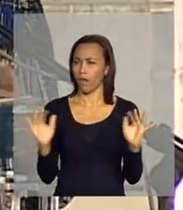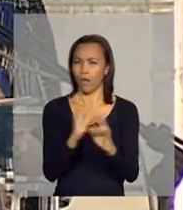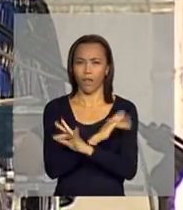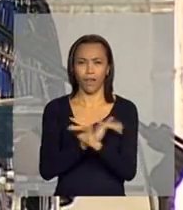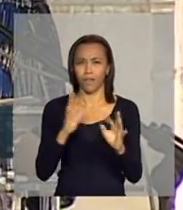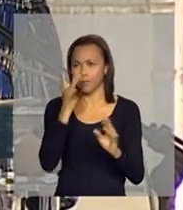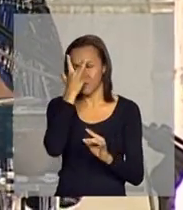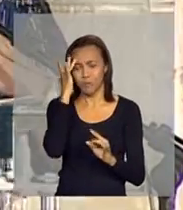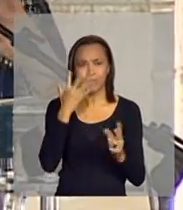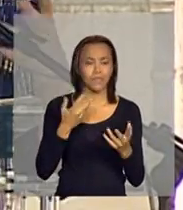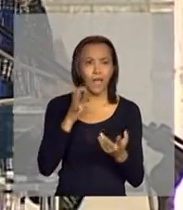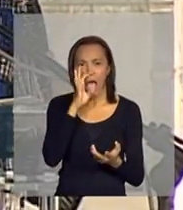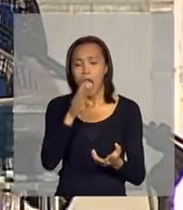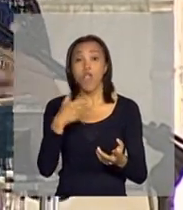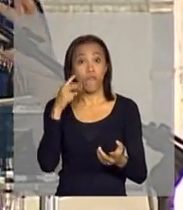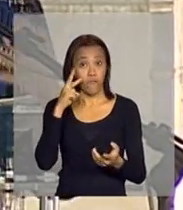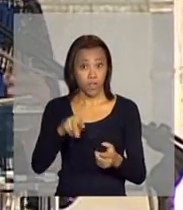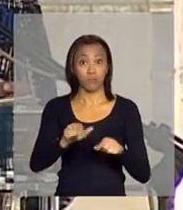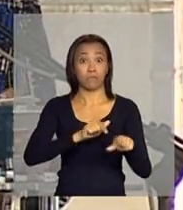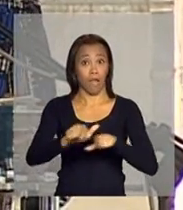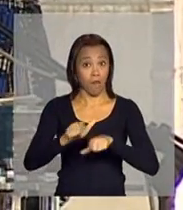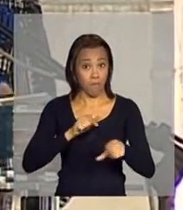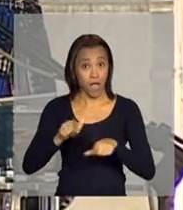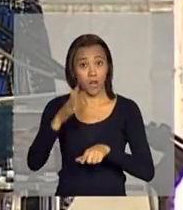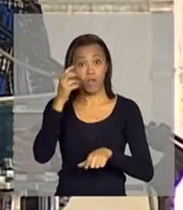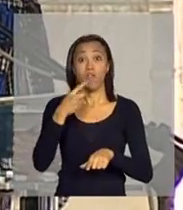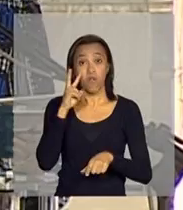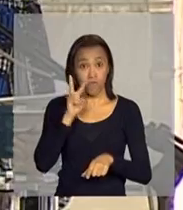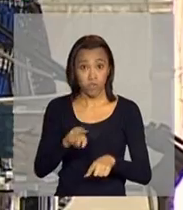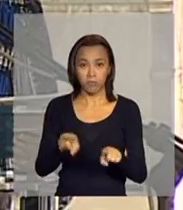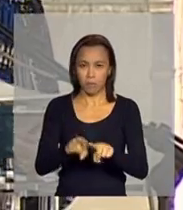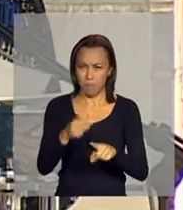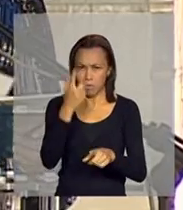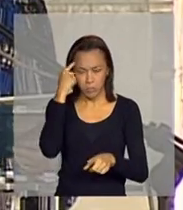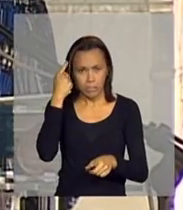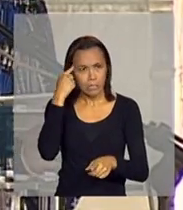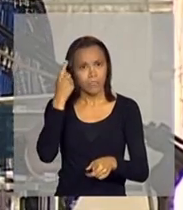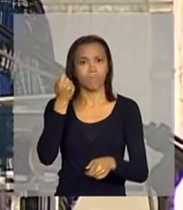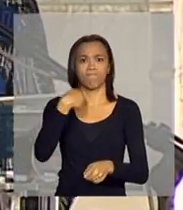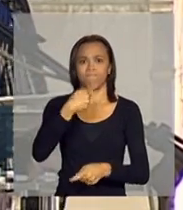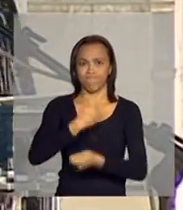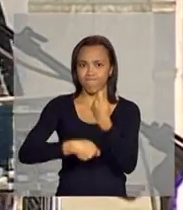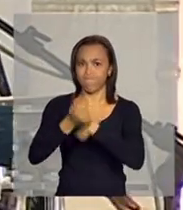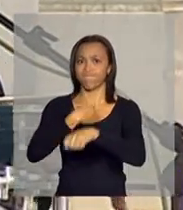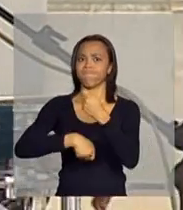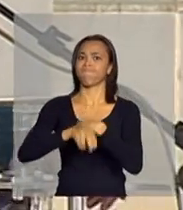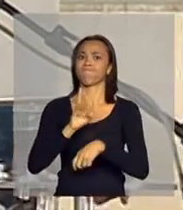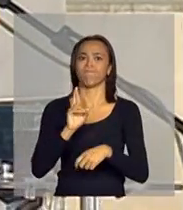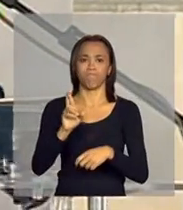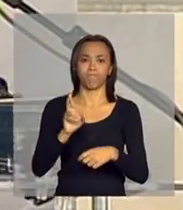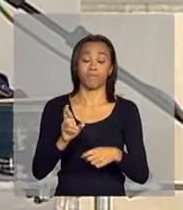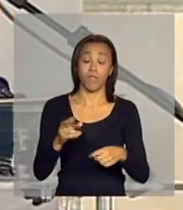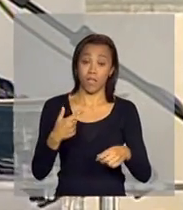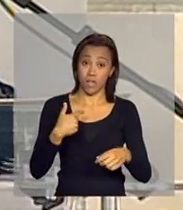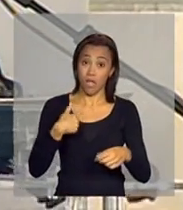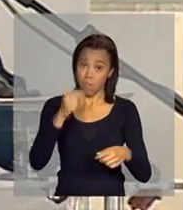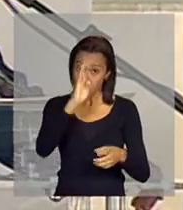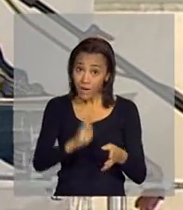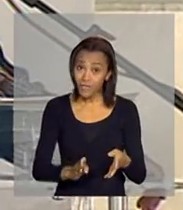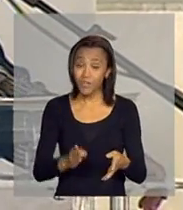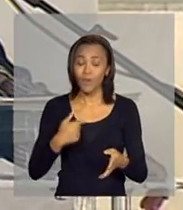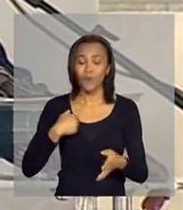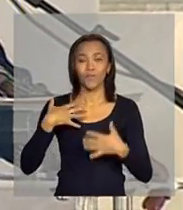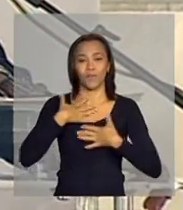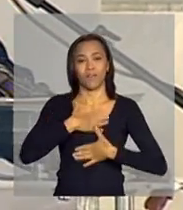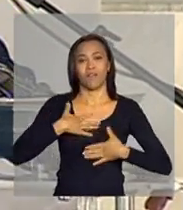energia, eu vejo trabalho, eu vejo empreendedorismo. Por isso, para o Brasil, eu fico muito feliz de